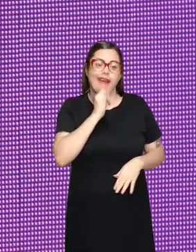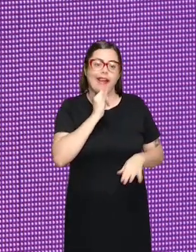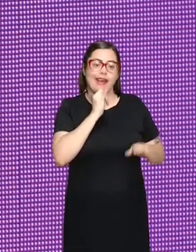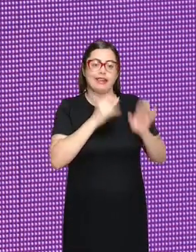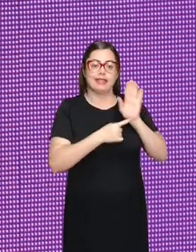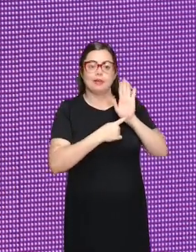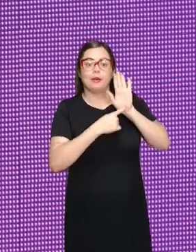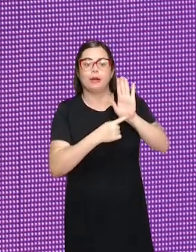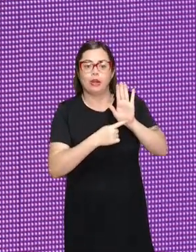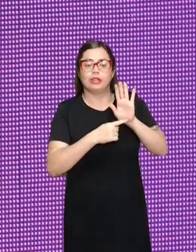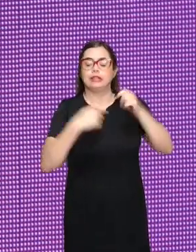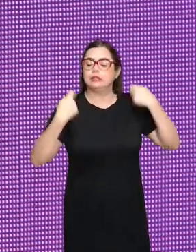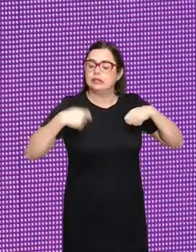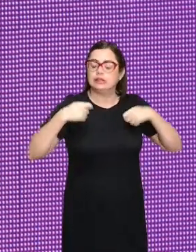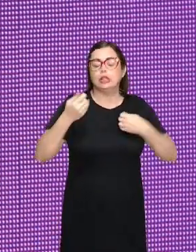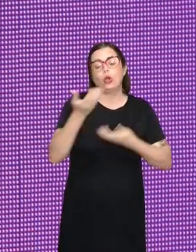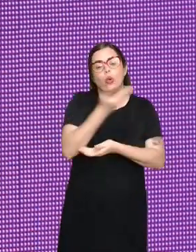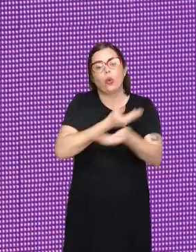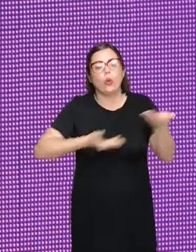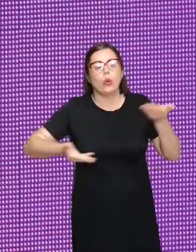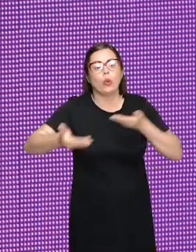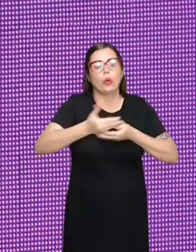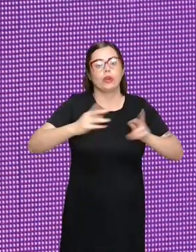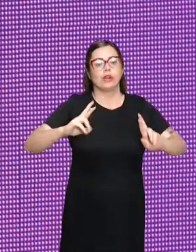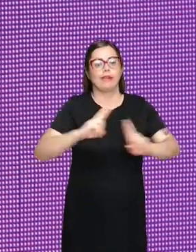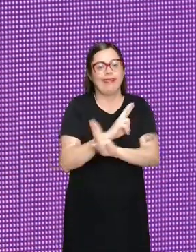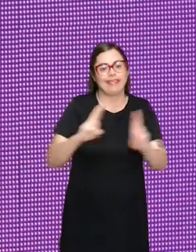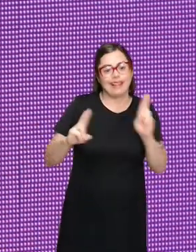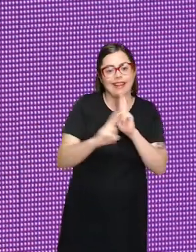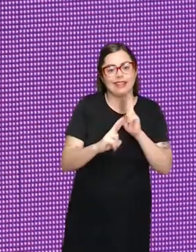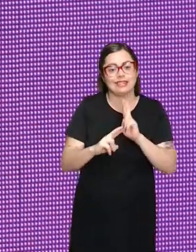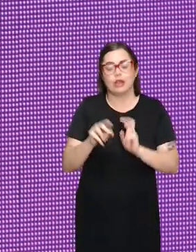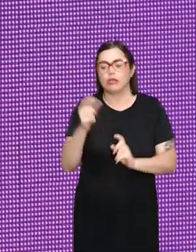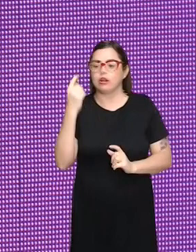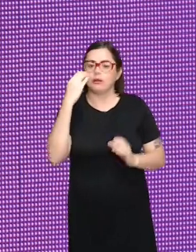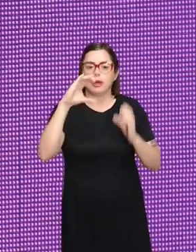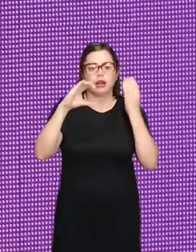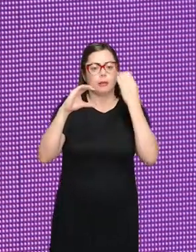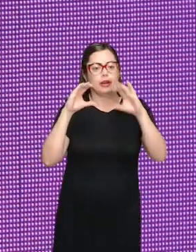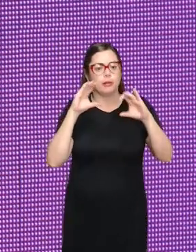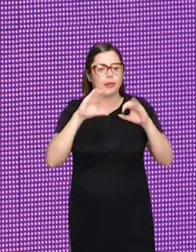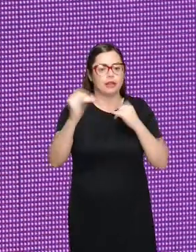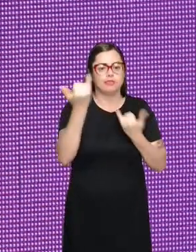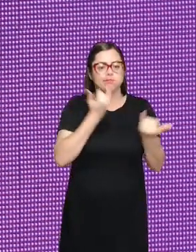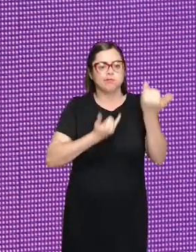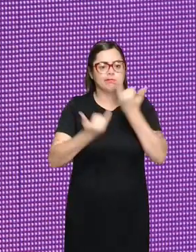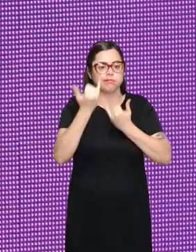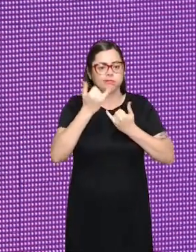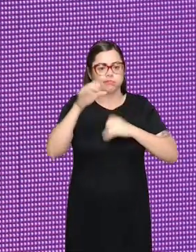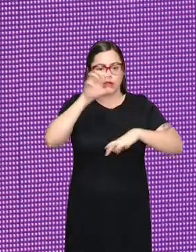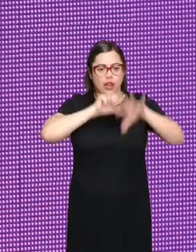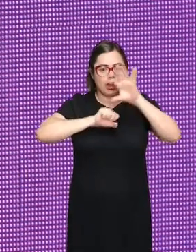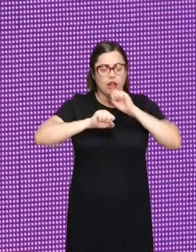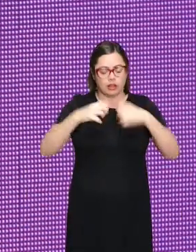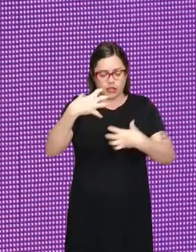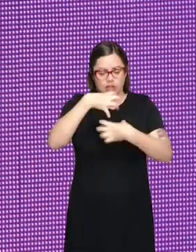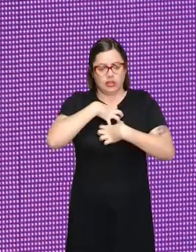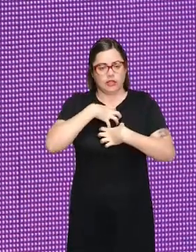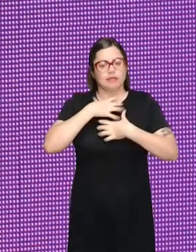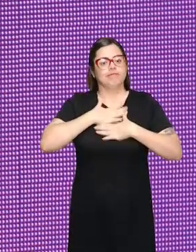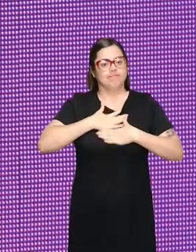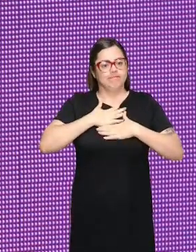quanto a forma como a gente se relaciona com aquilo que a gente consome, que a gente vê com as notícias, interfere muito na criação